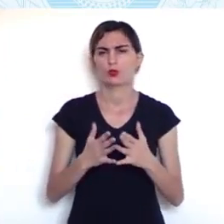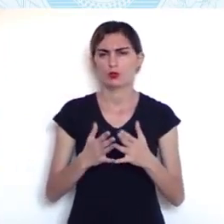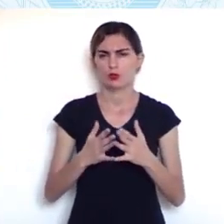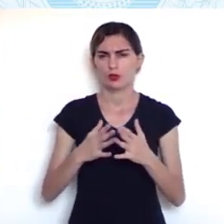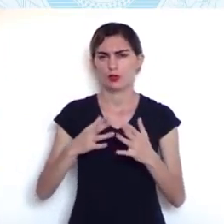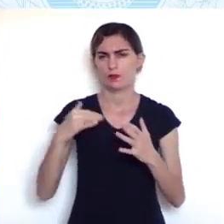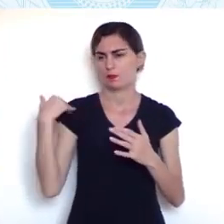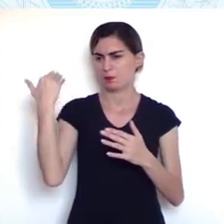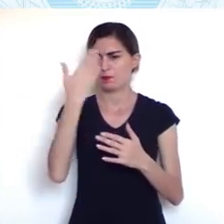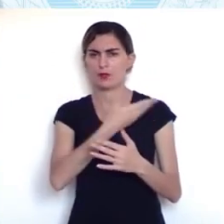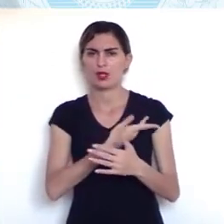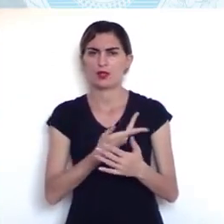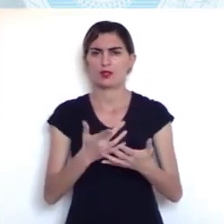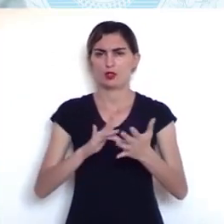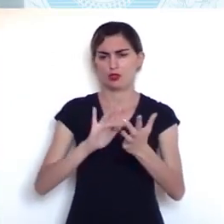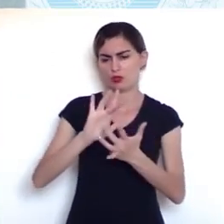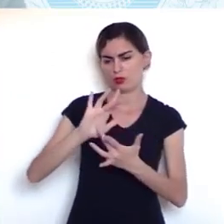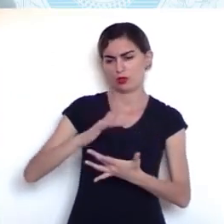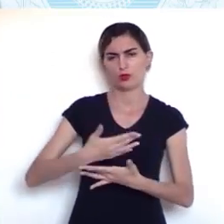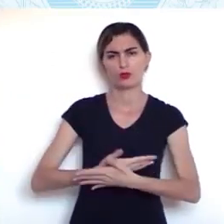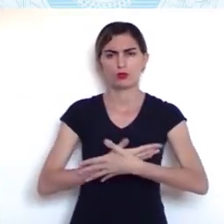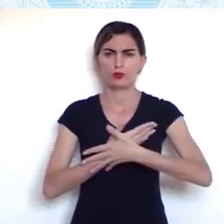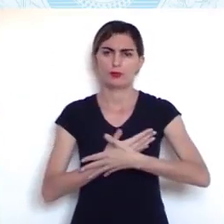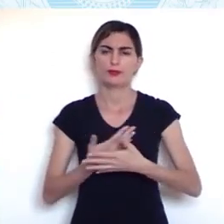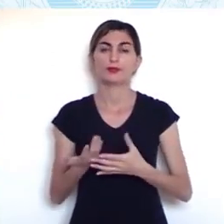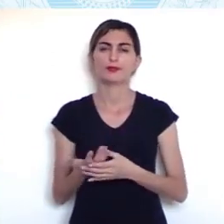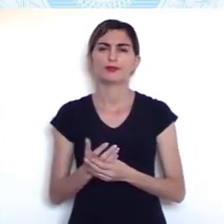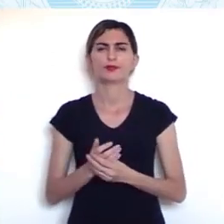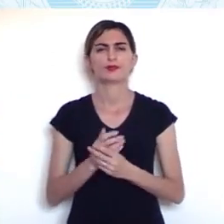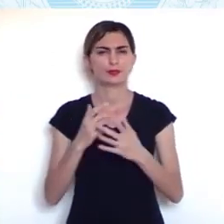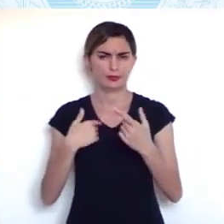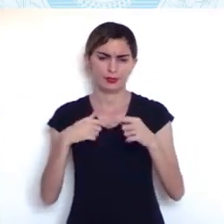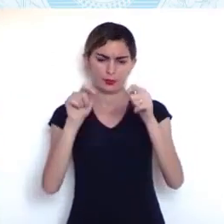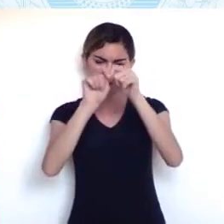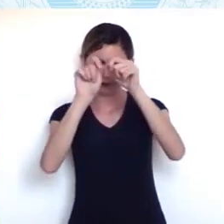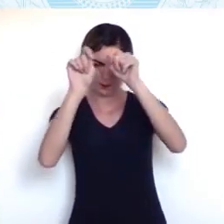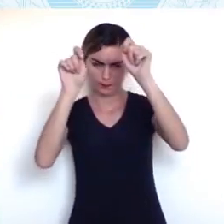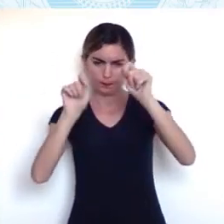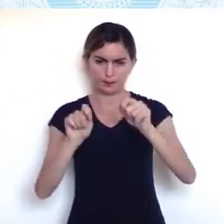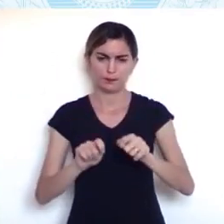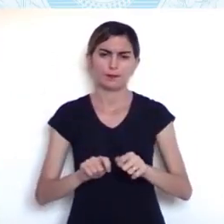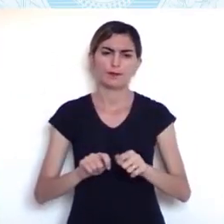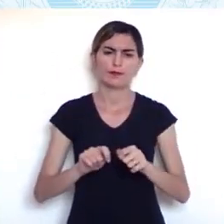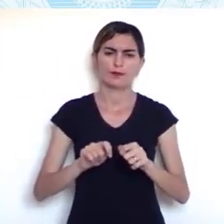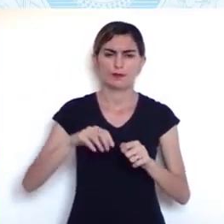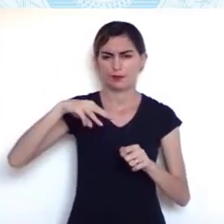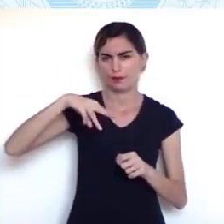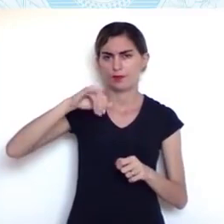com Jesus Cristo nos braços, né? Esculpida pelo grande Michelangelo.